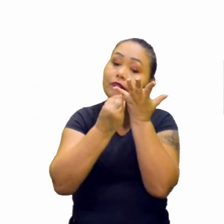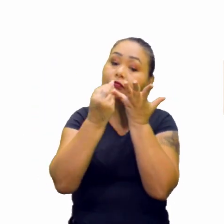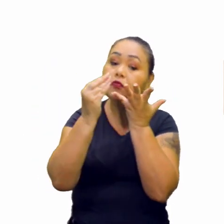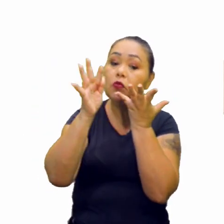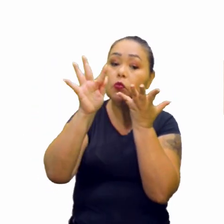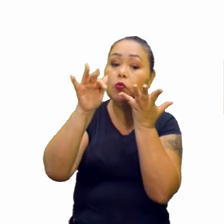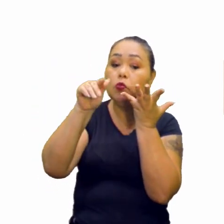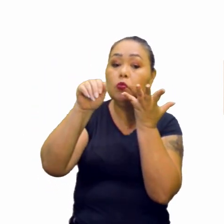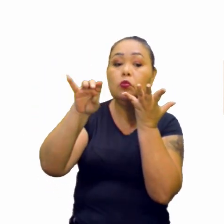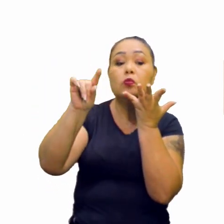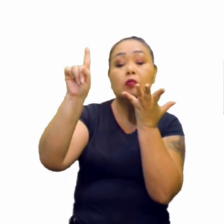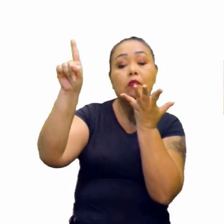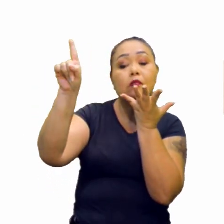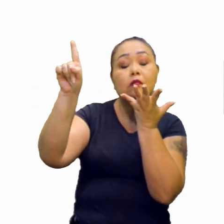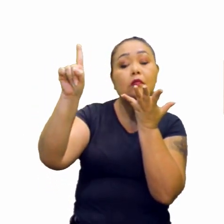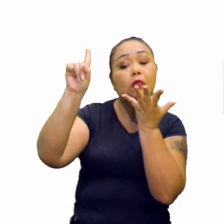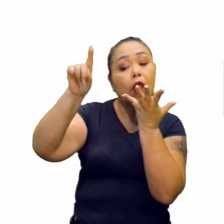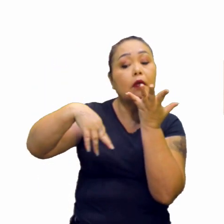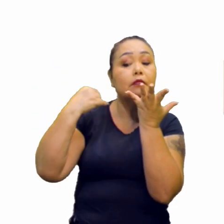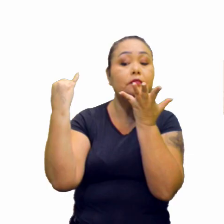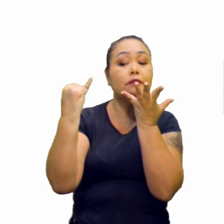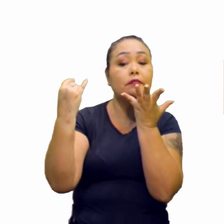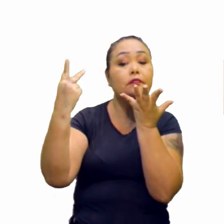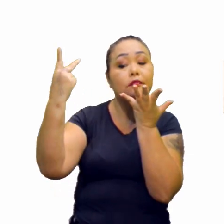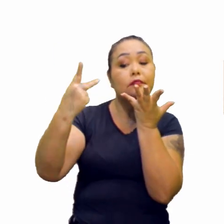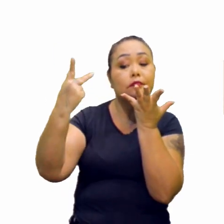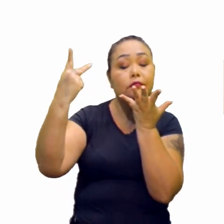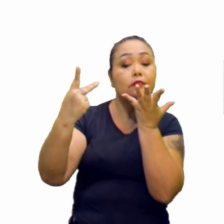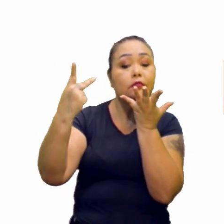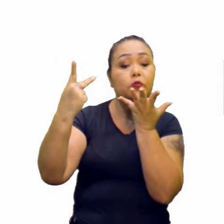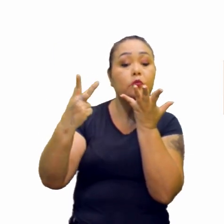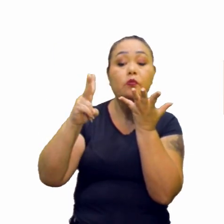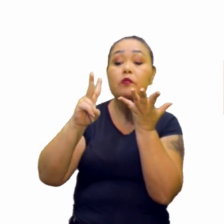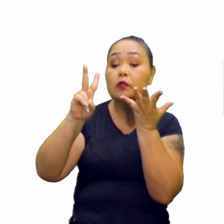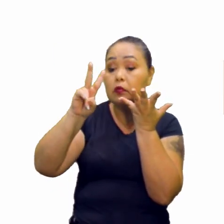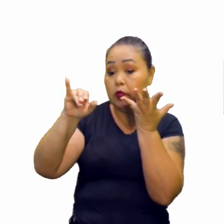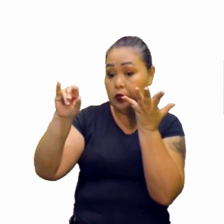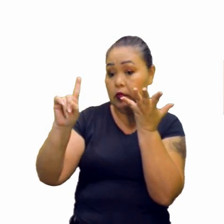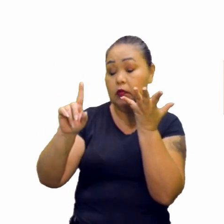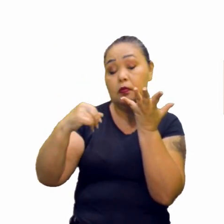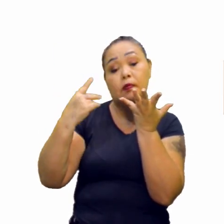é primordial, porque isso vai